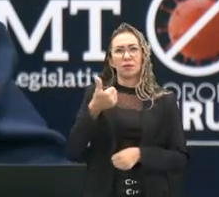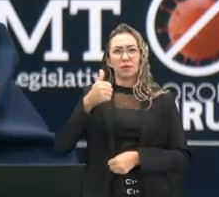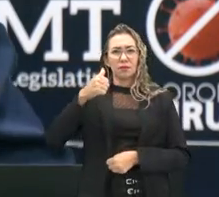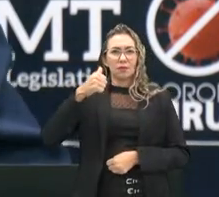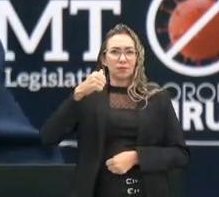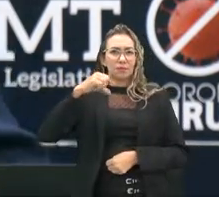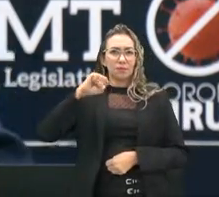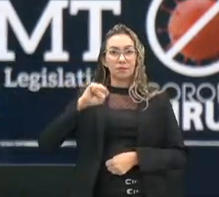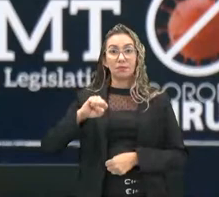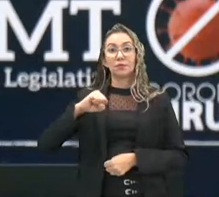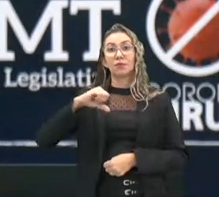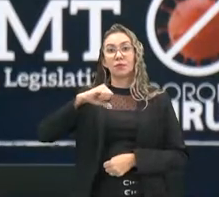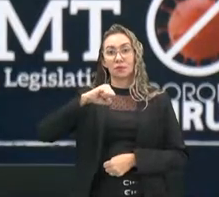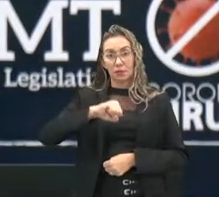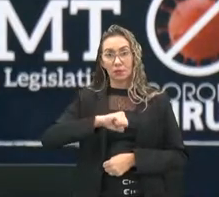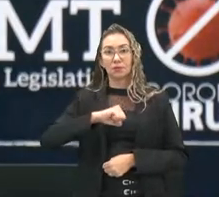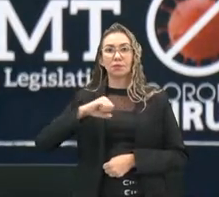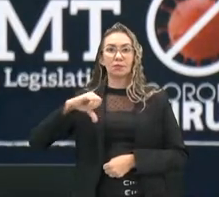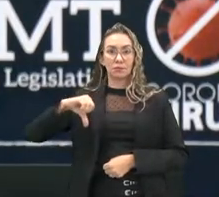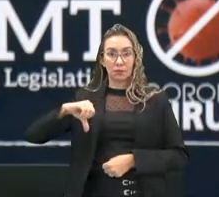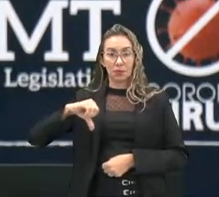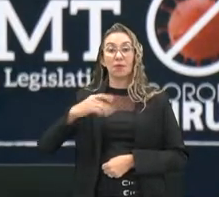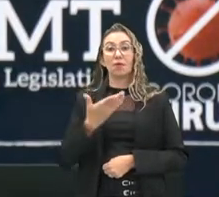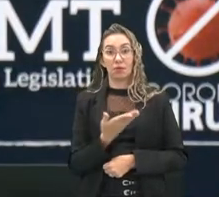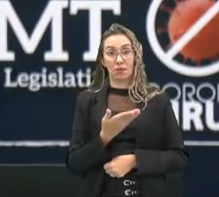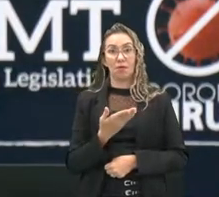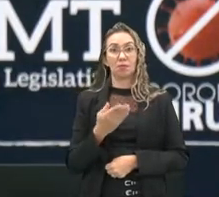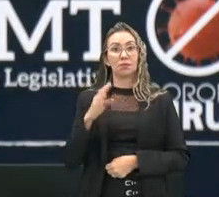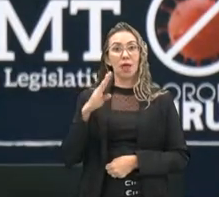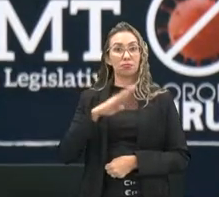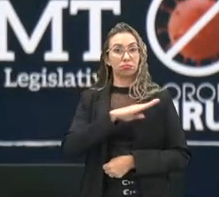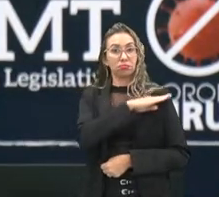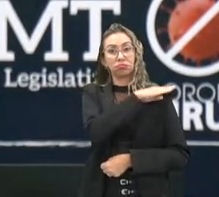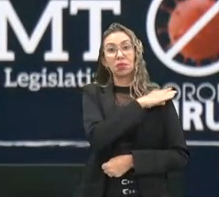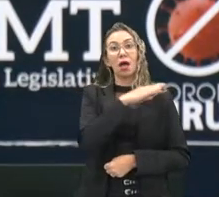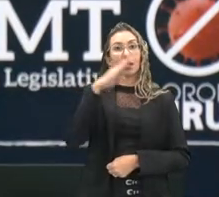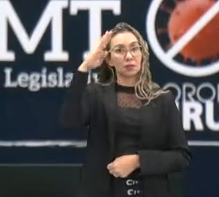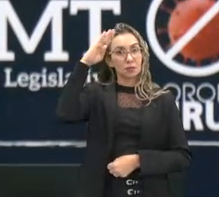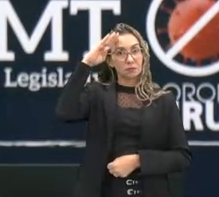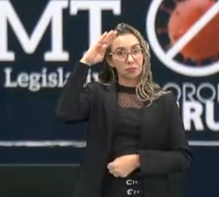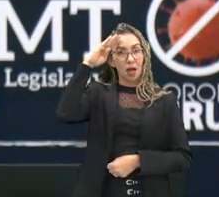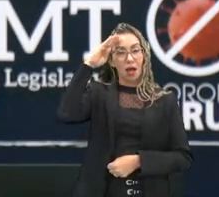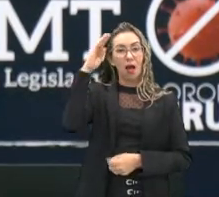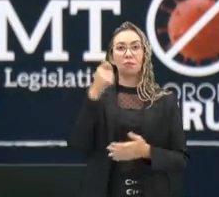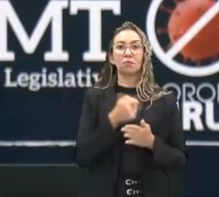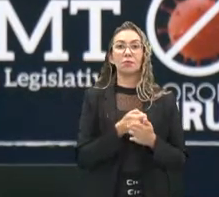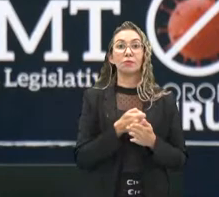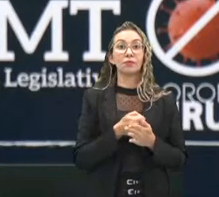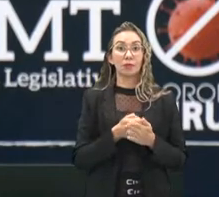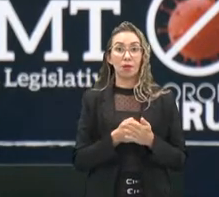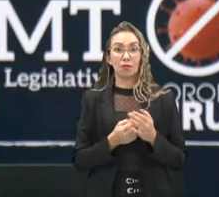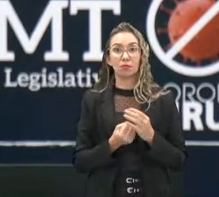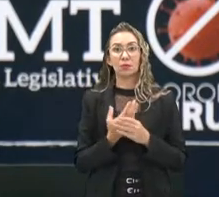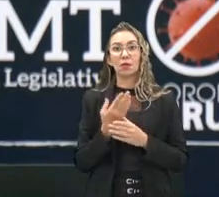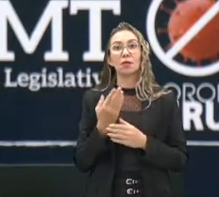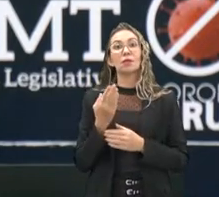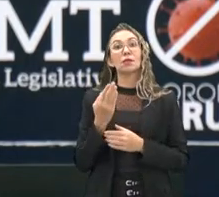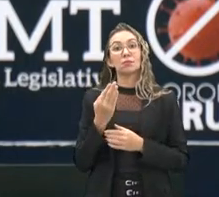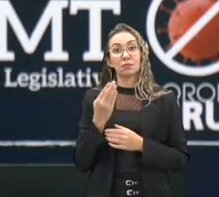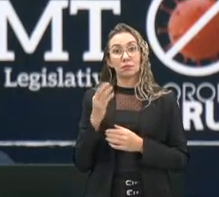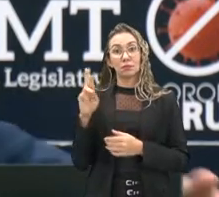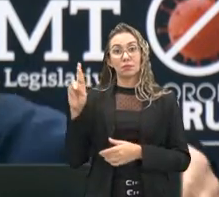1889. Esse exército que proclama a República é nesse momento que